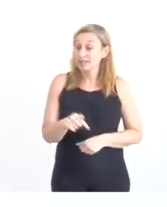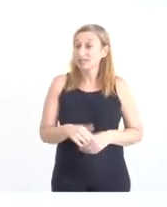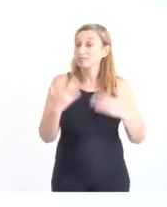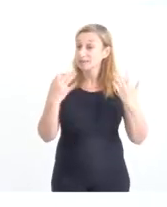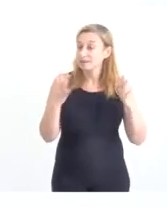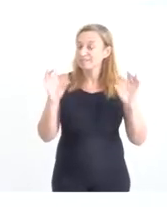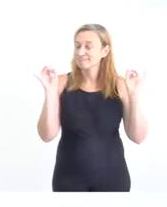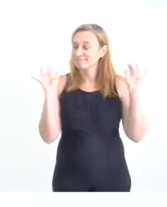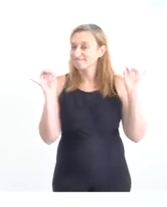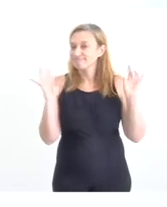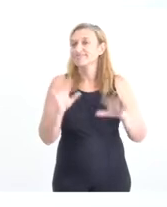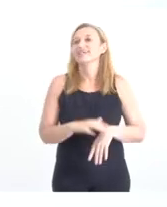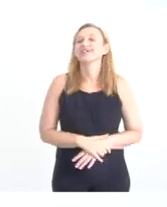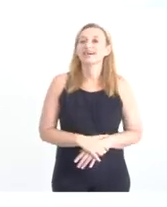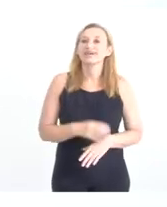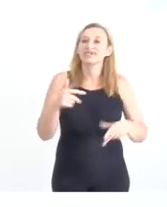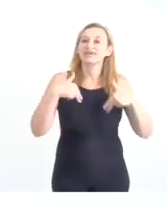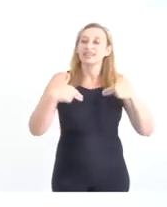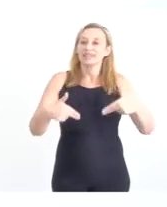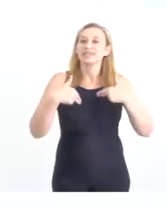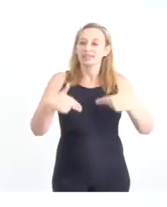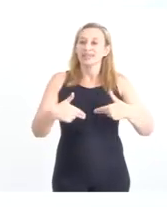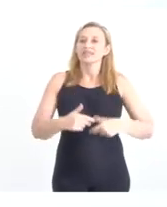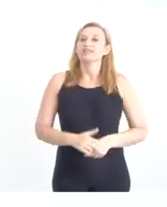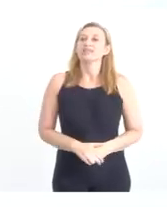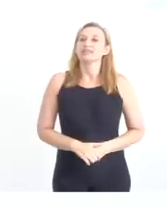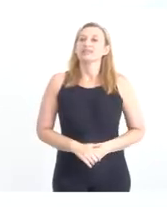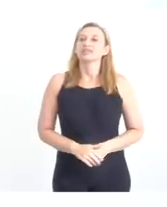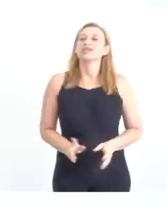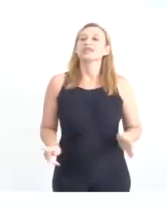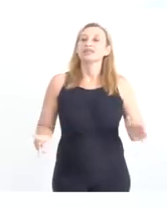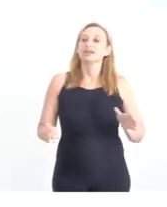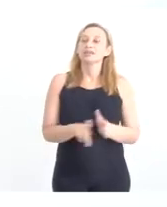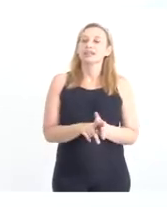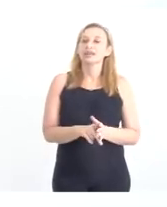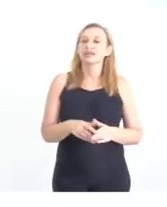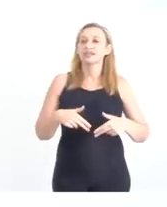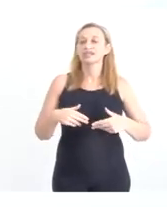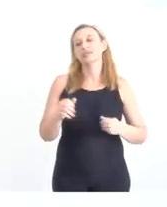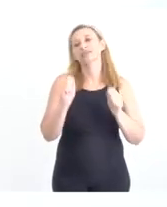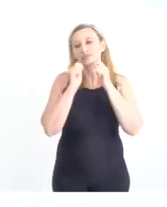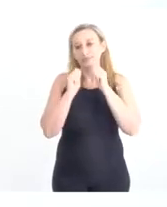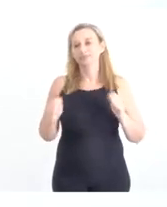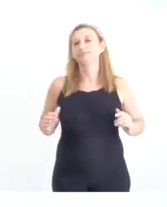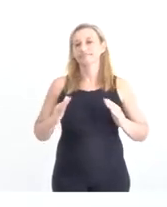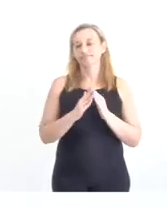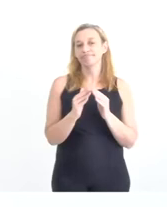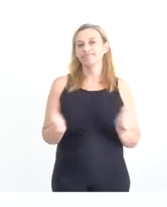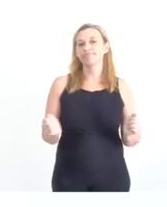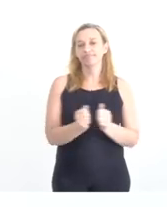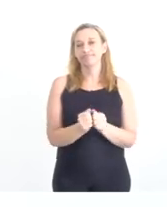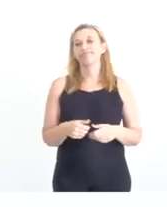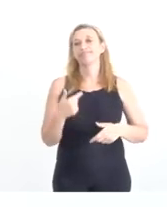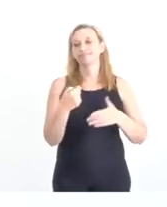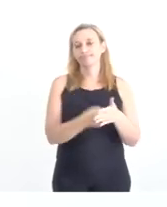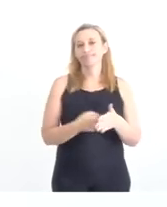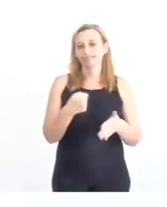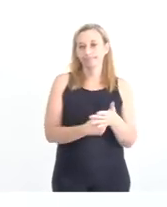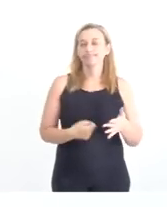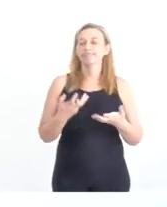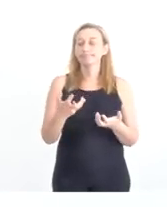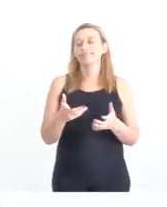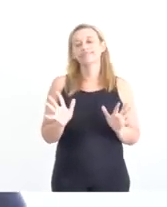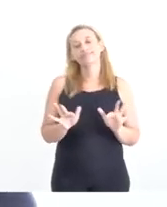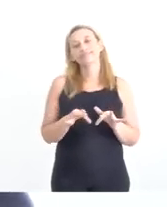uma saudação muito especial aos militantes e militantes que estão faz com pontas assessores parlamentares aqui na casa de participando dessas lutas eu